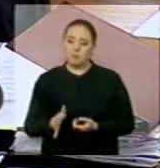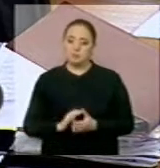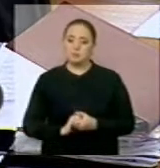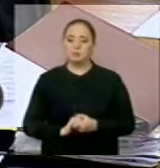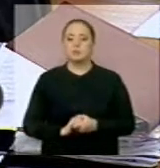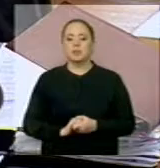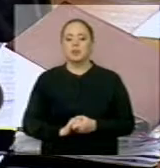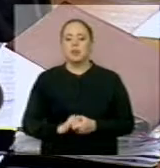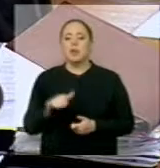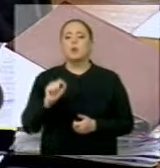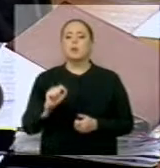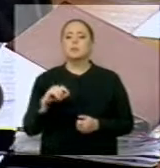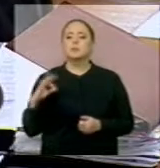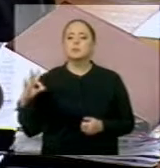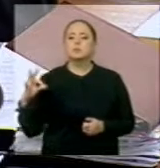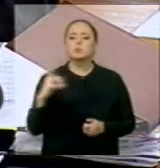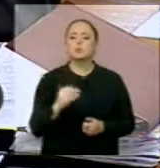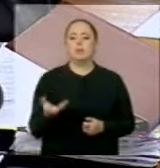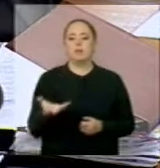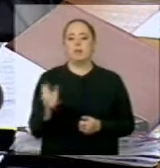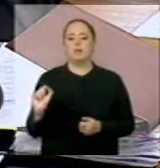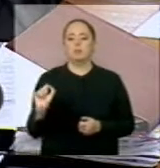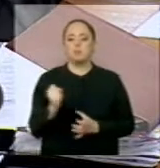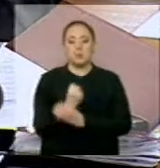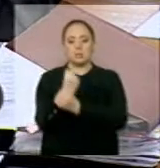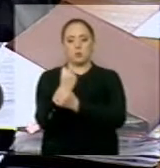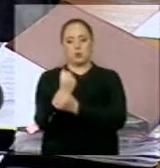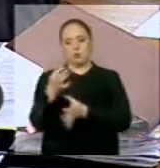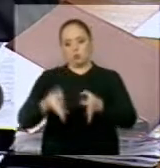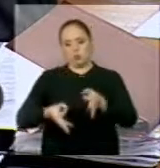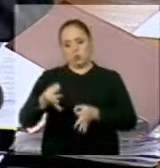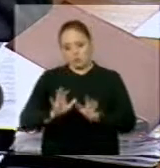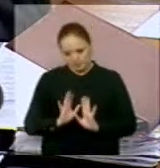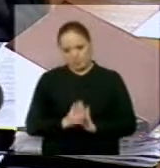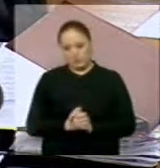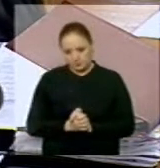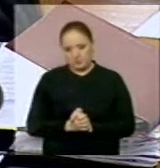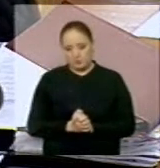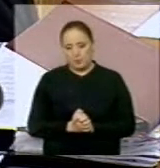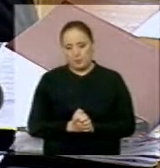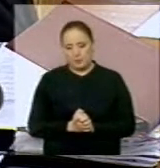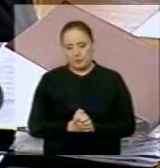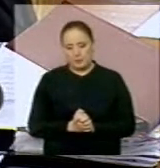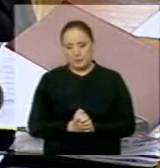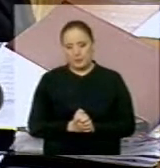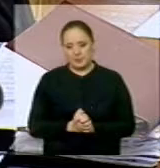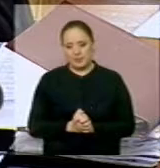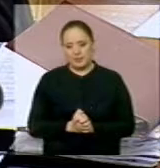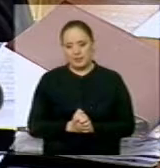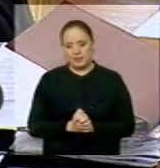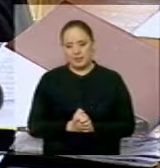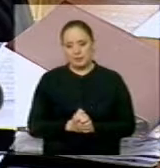todos querem, que é uma segurança jurídica. Como salientou aqui a